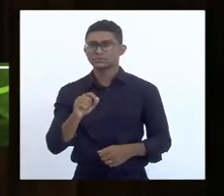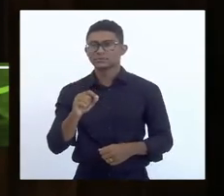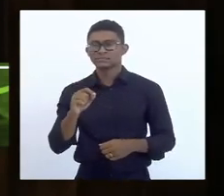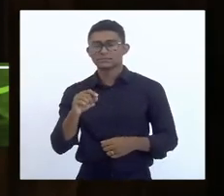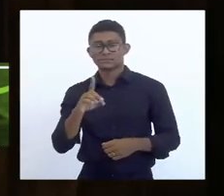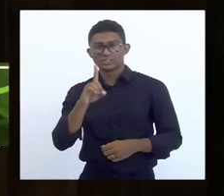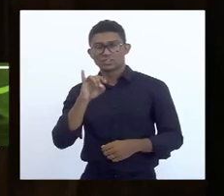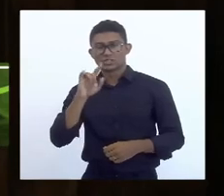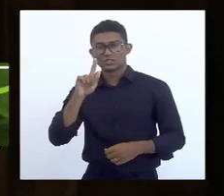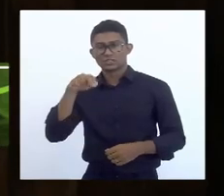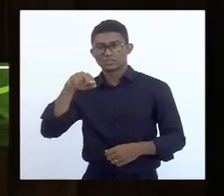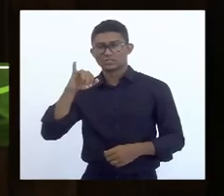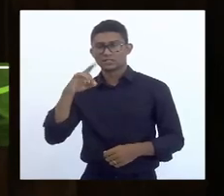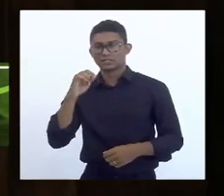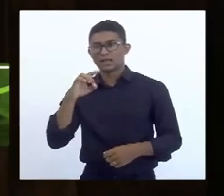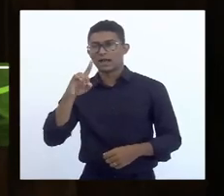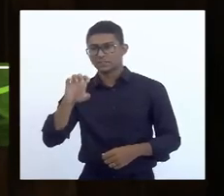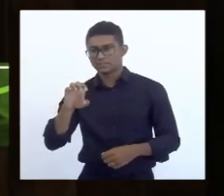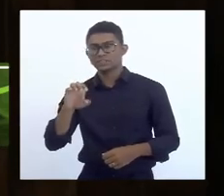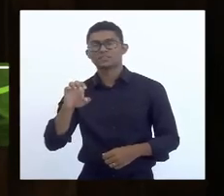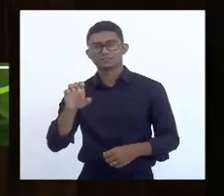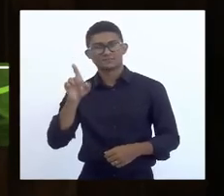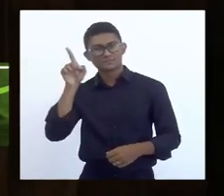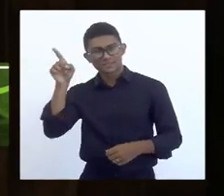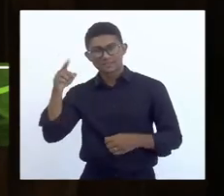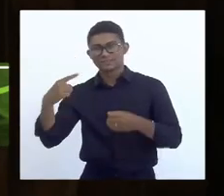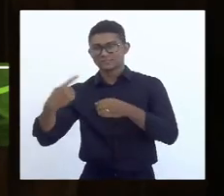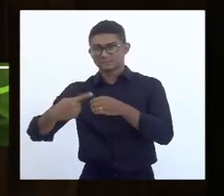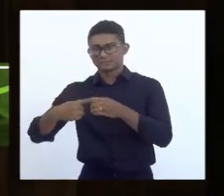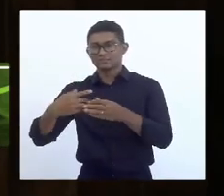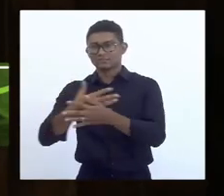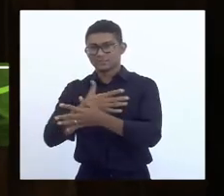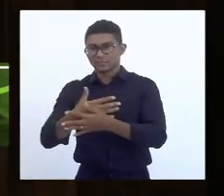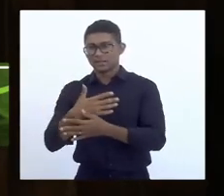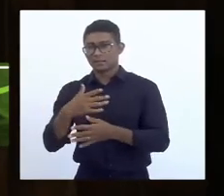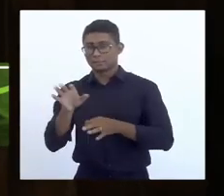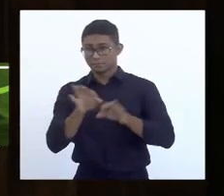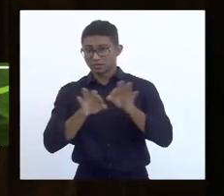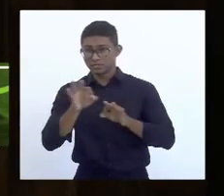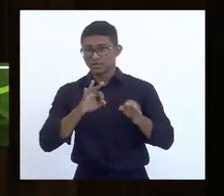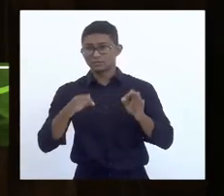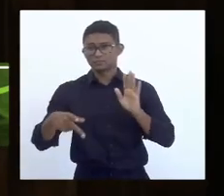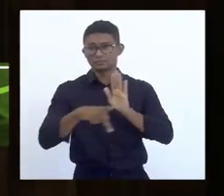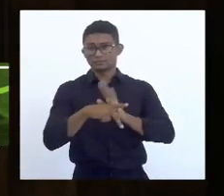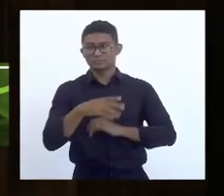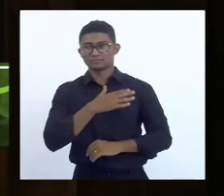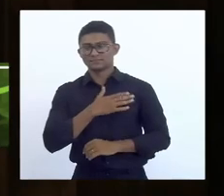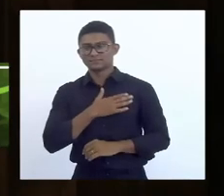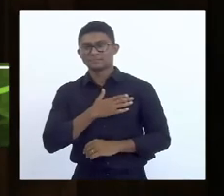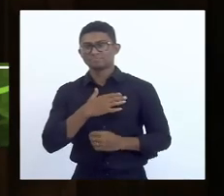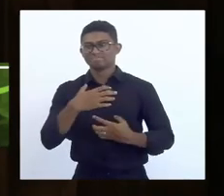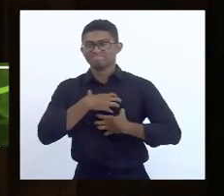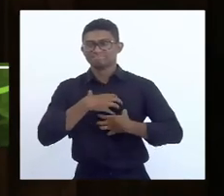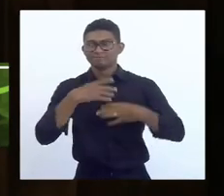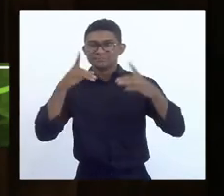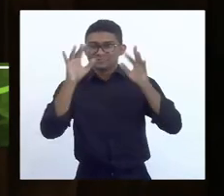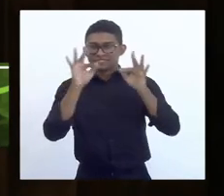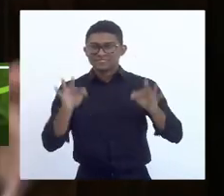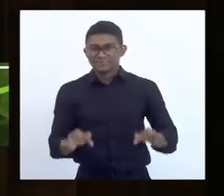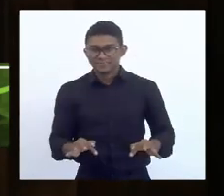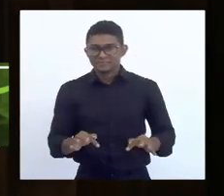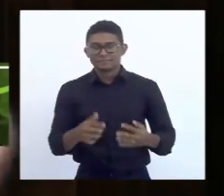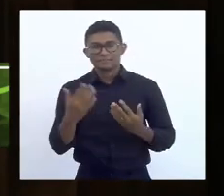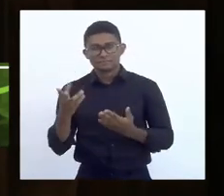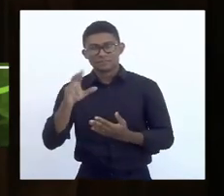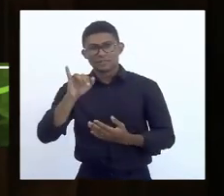Três Rios com unanimidade, então, que foi projeto de minha autoria lá. E fico muito feliz, junto com a Isa, esse foi